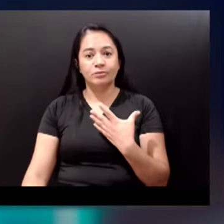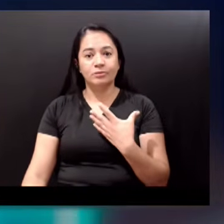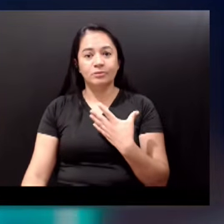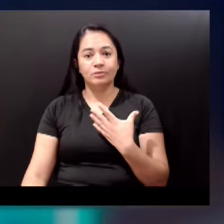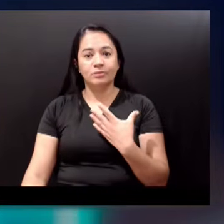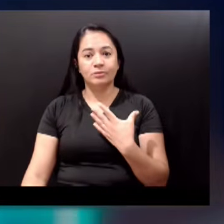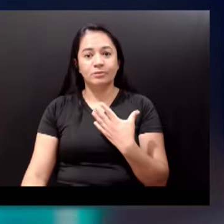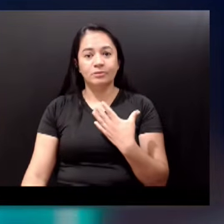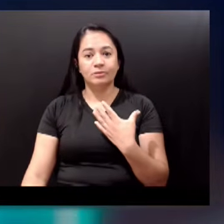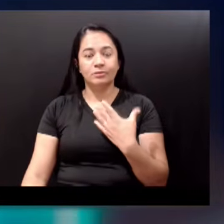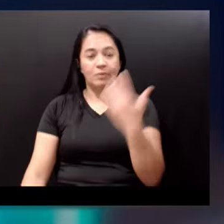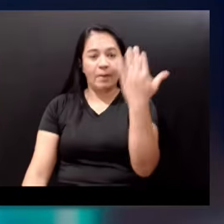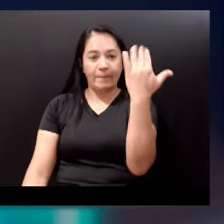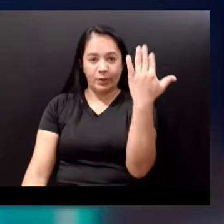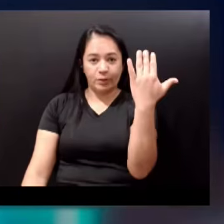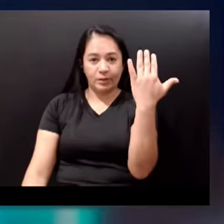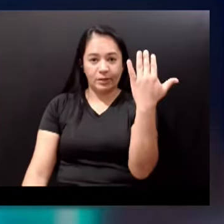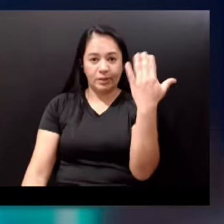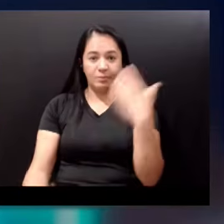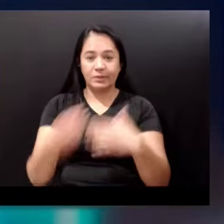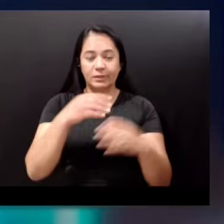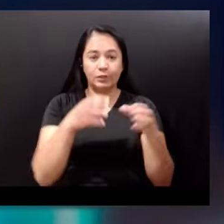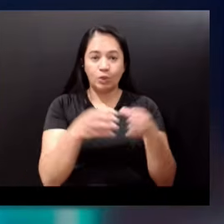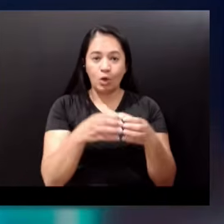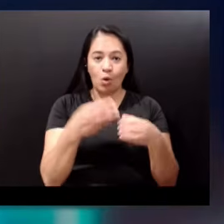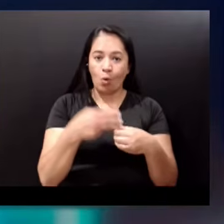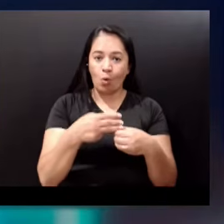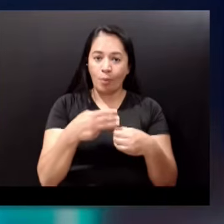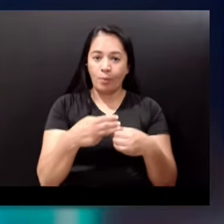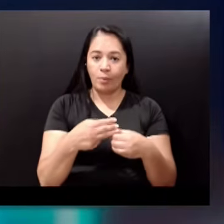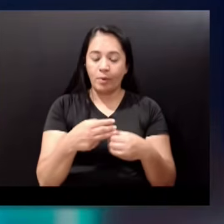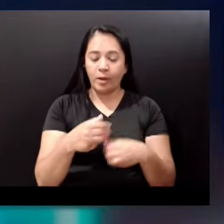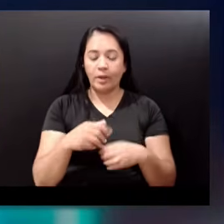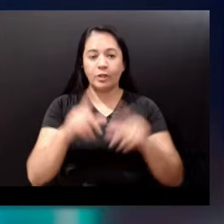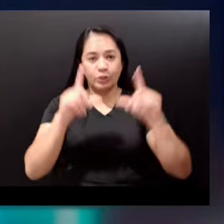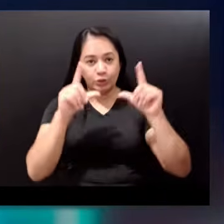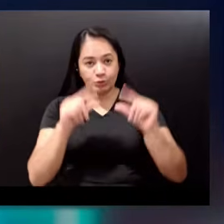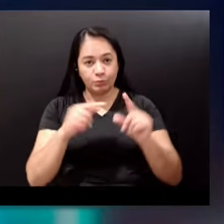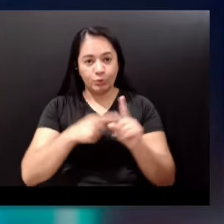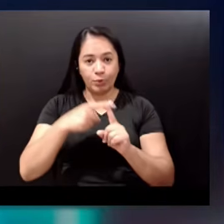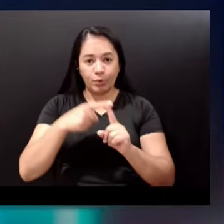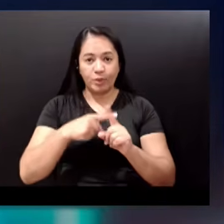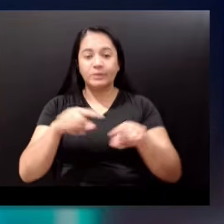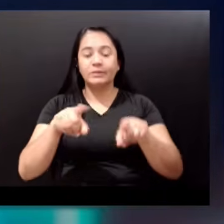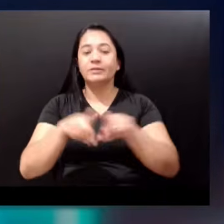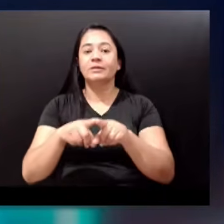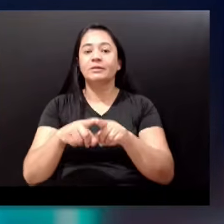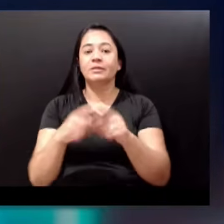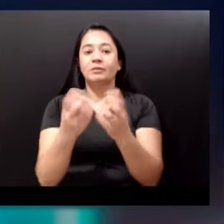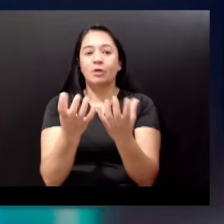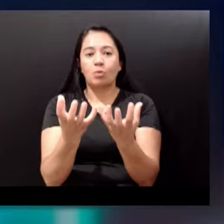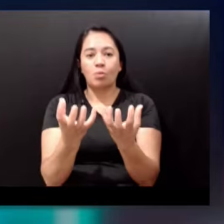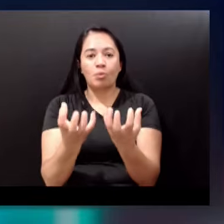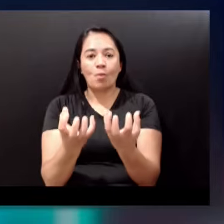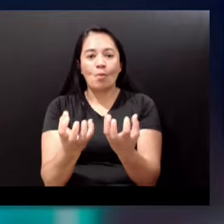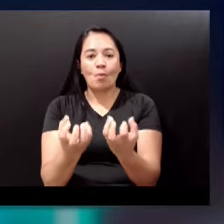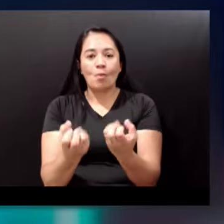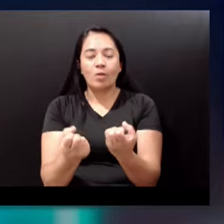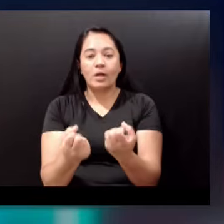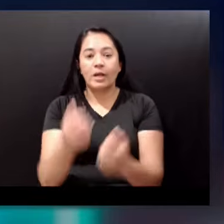microclima urbano, que tende a ficar um pouco mais ameno, também para a drenagem, né, redução de enchentes,